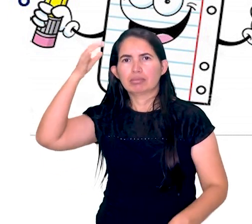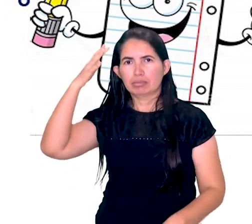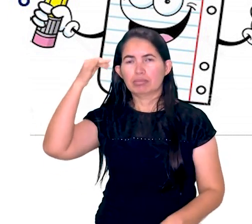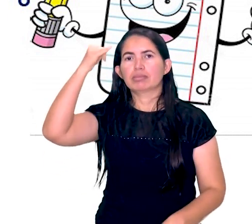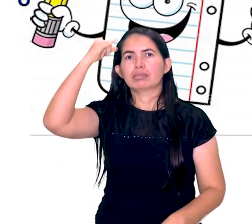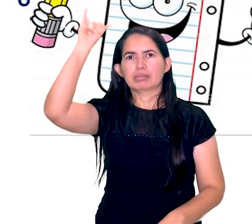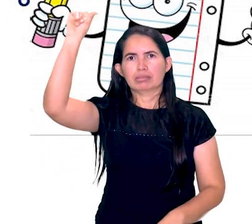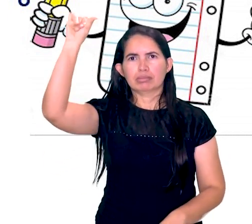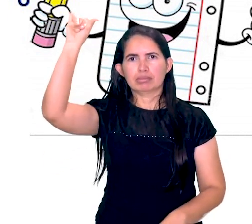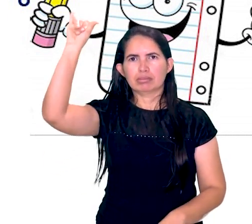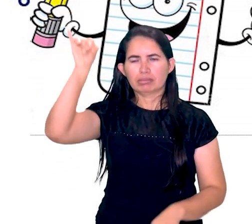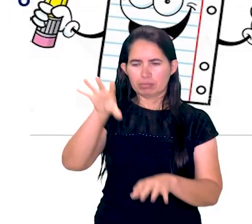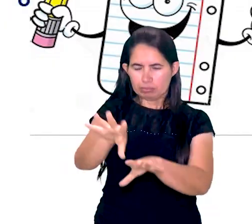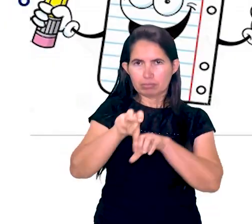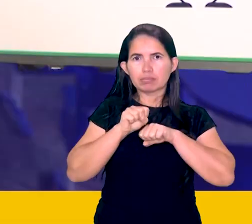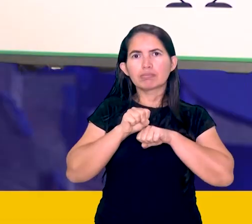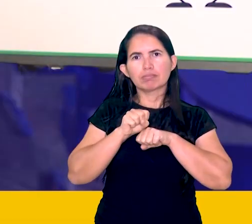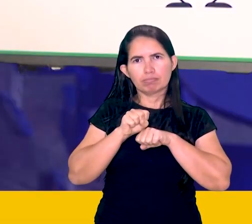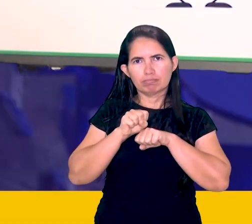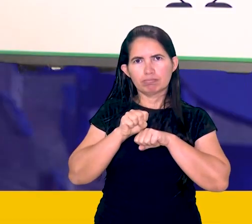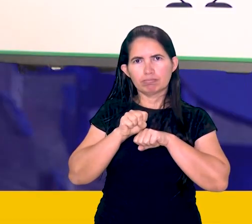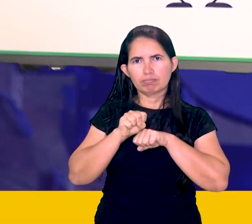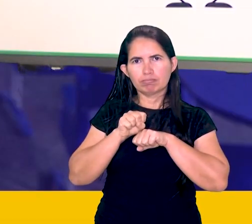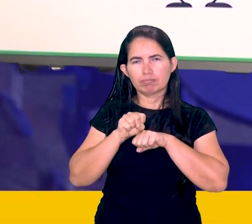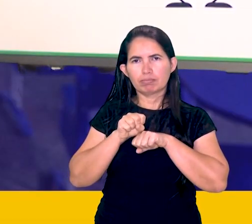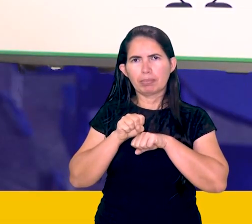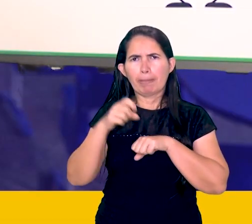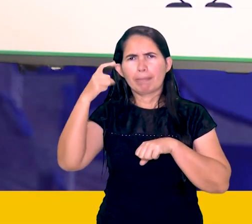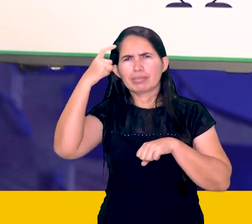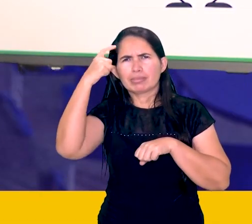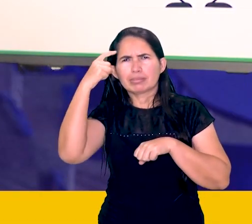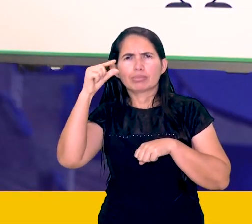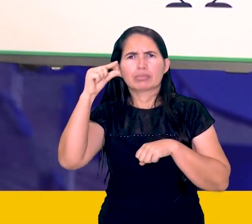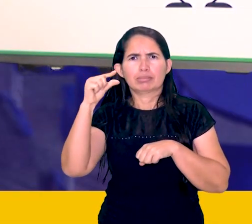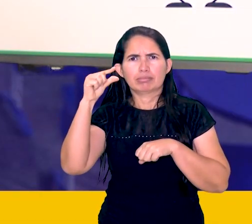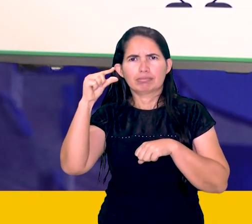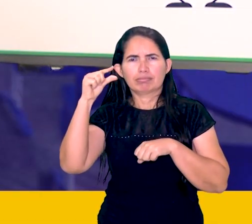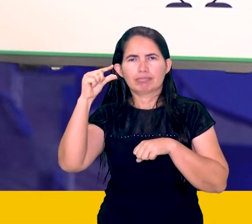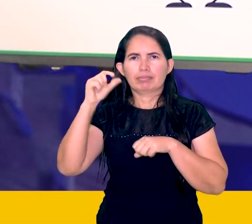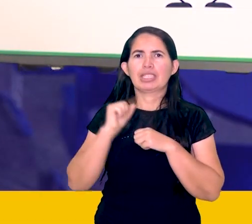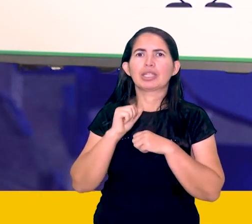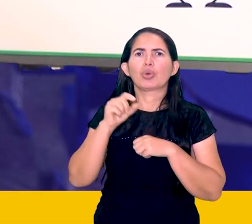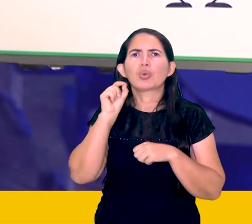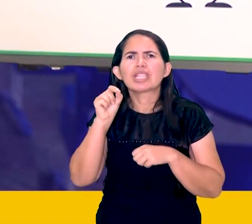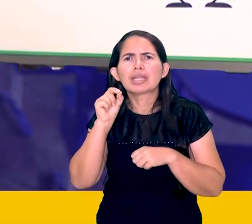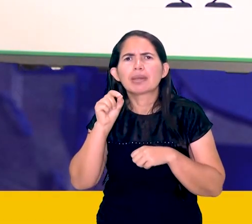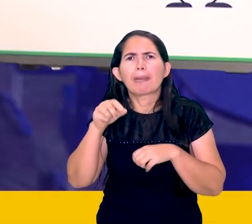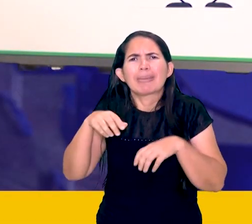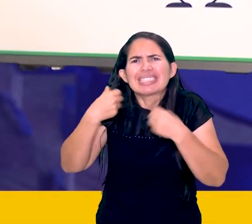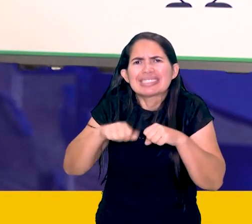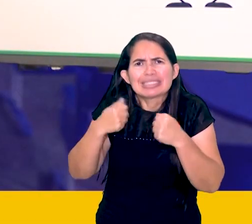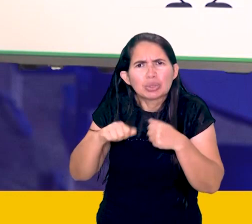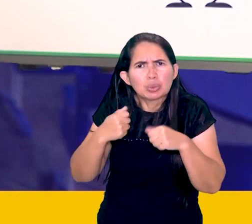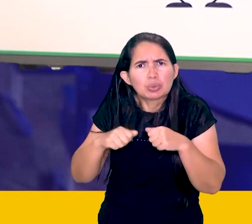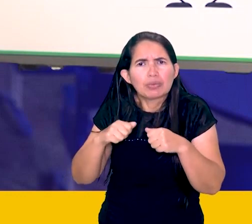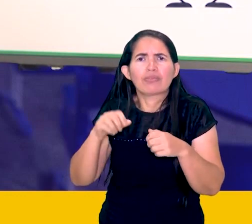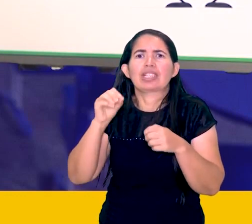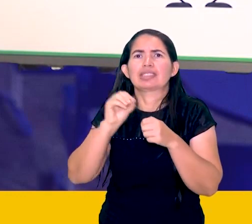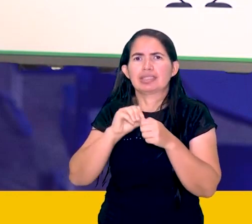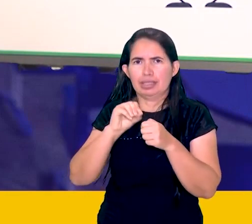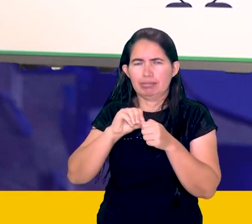ser contaminados. E aí? Pensem um pouco. O que eu devo